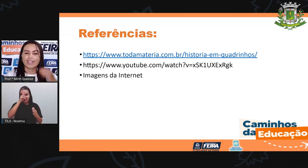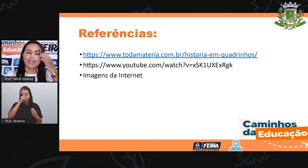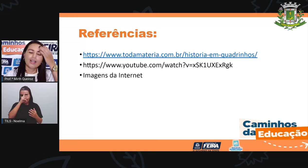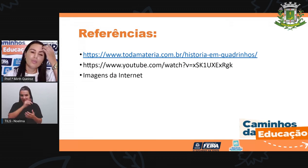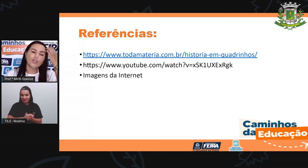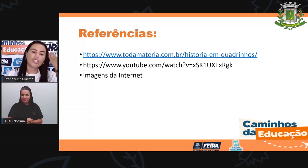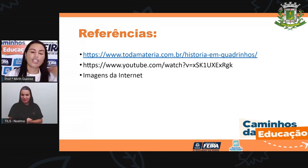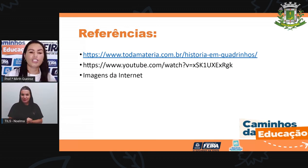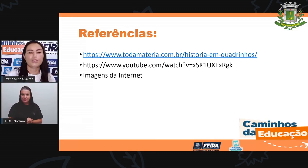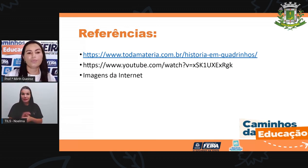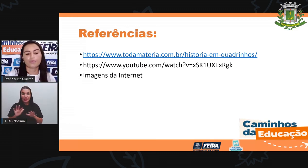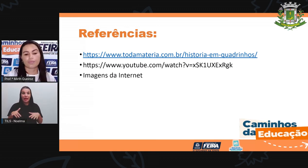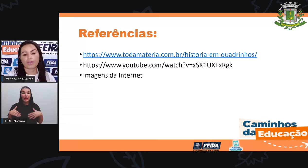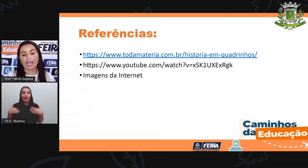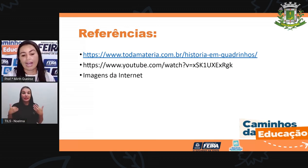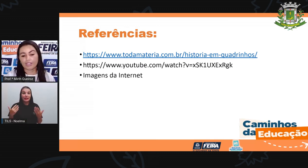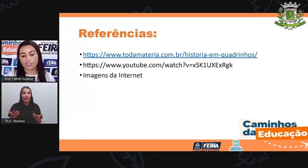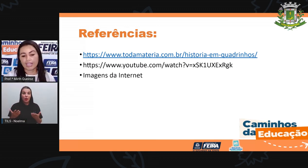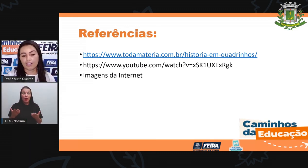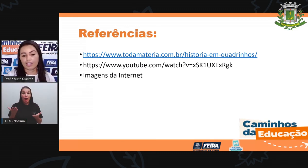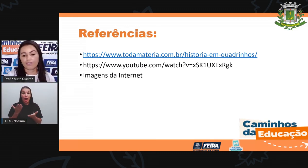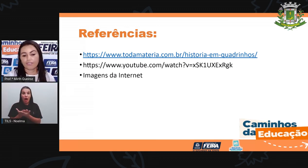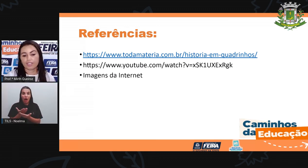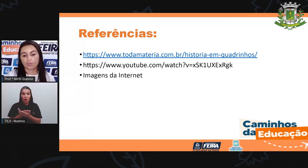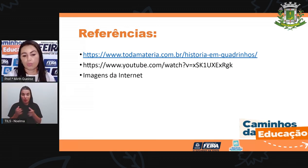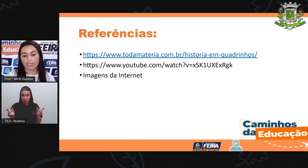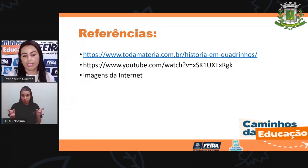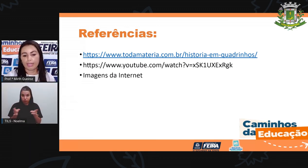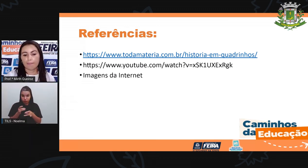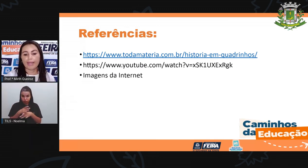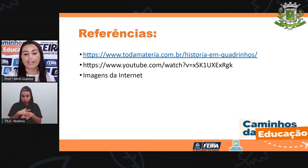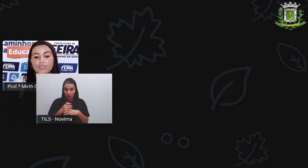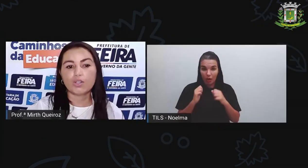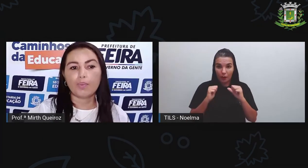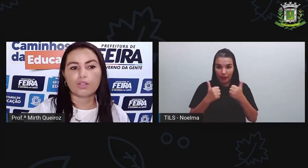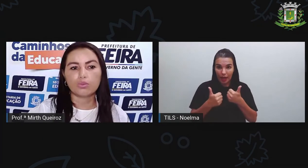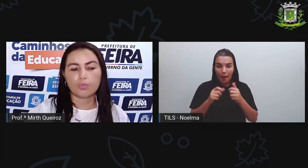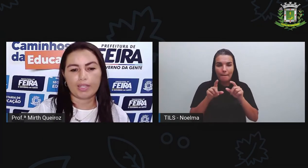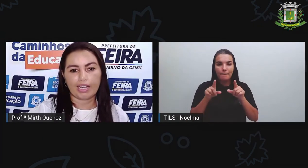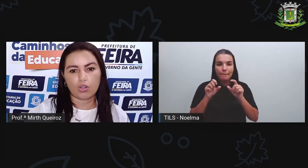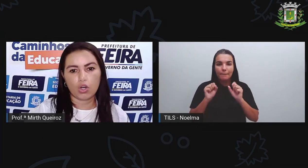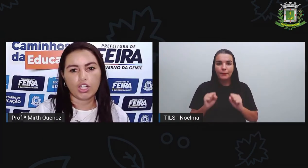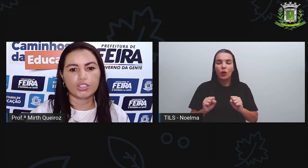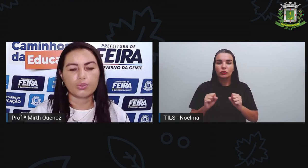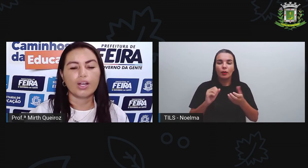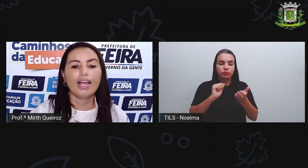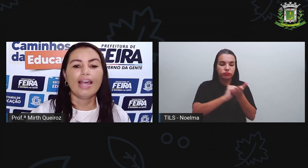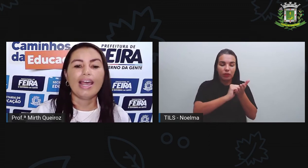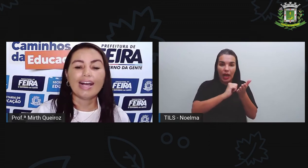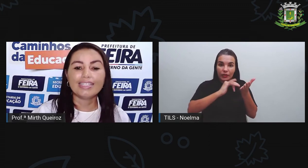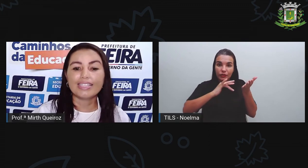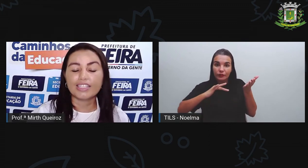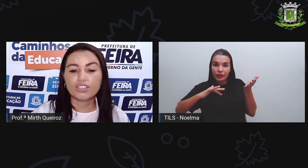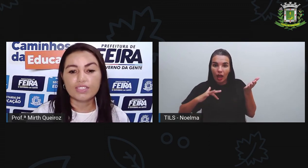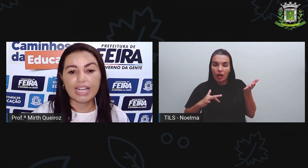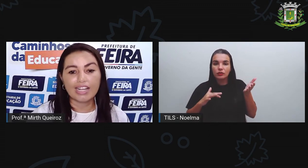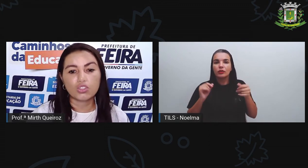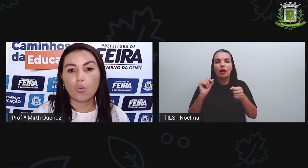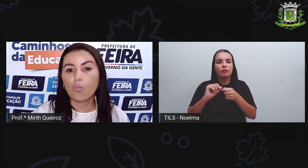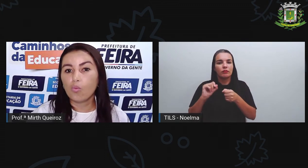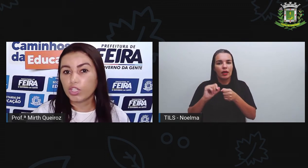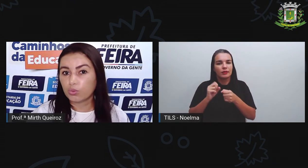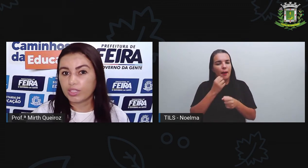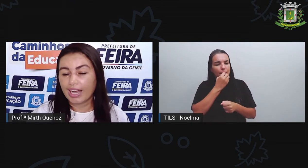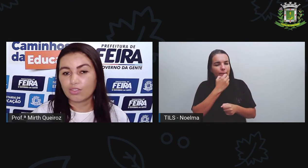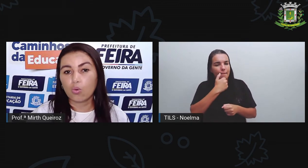certo? Bom, gente, a nossa aula vai ficando por aqui. Pegue o seu percurso pedagógico, realize essa atividade